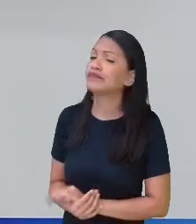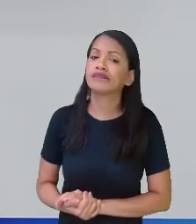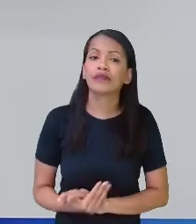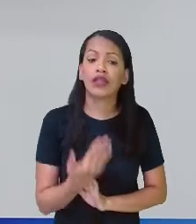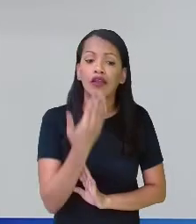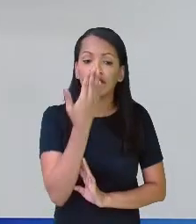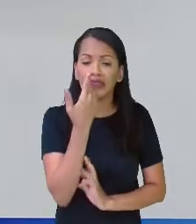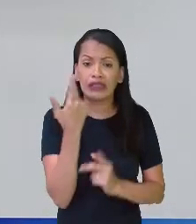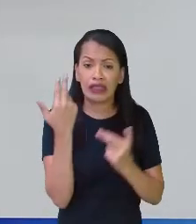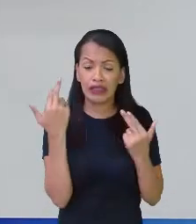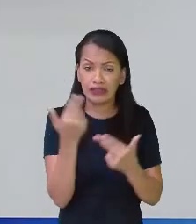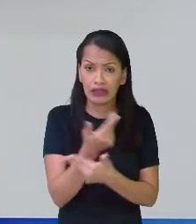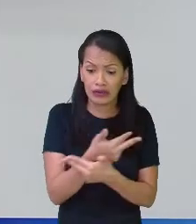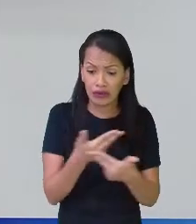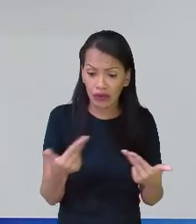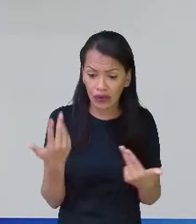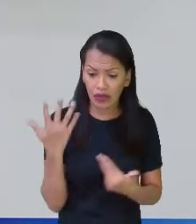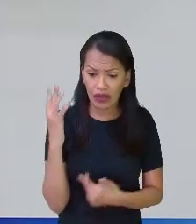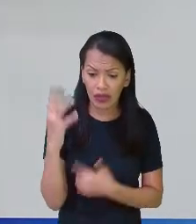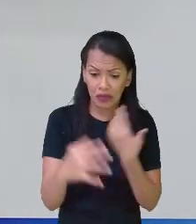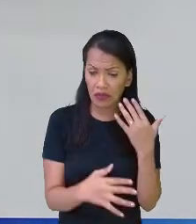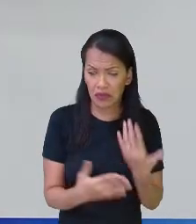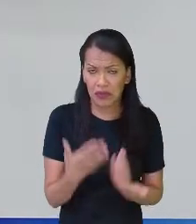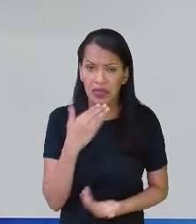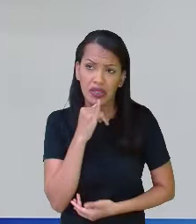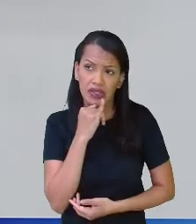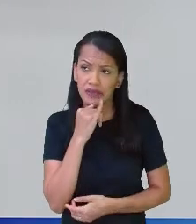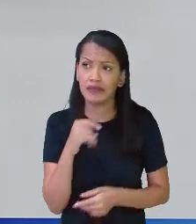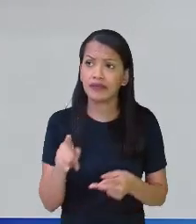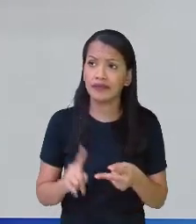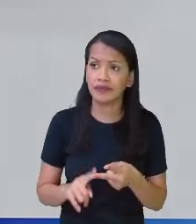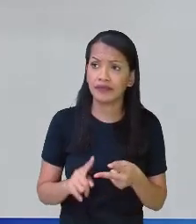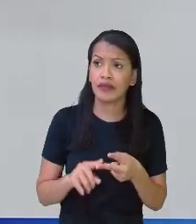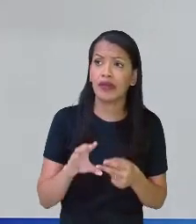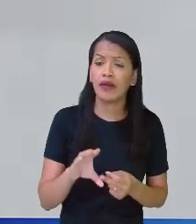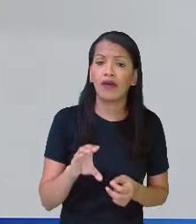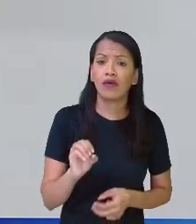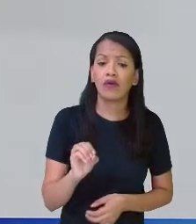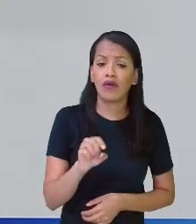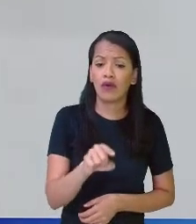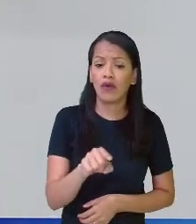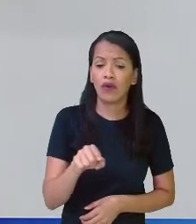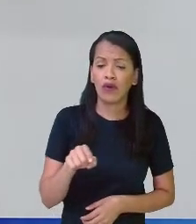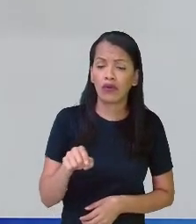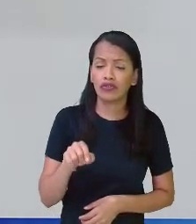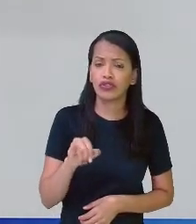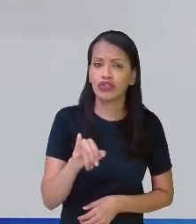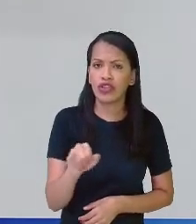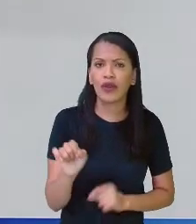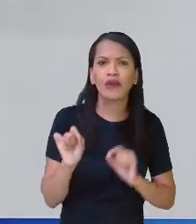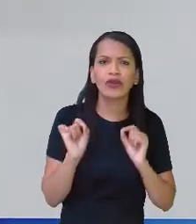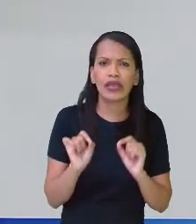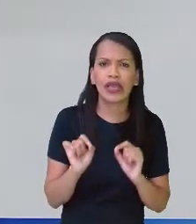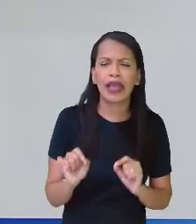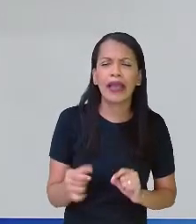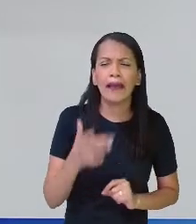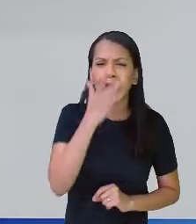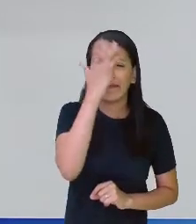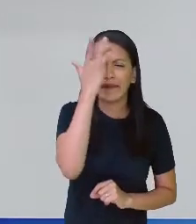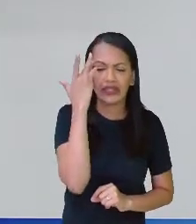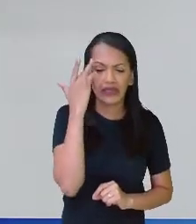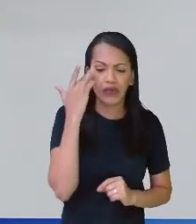certo? Também tem, a coxia, que também é chamada de bastidores. É lá que o elenco fica